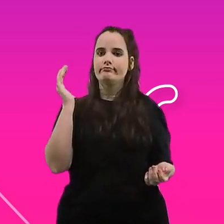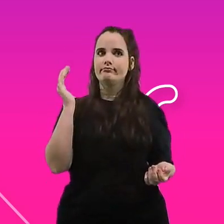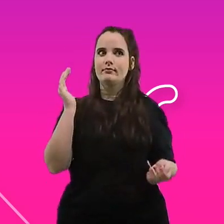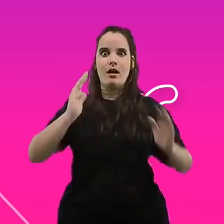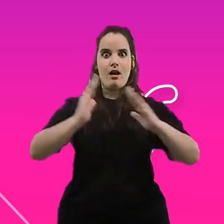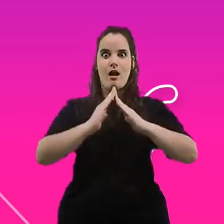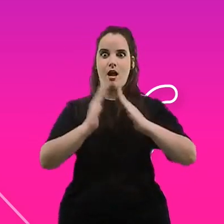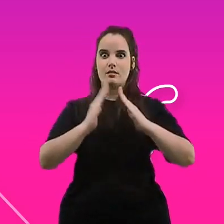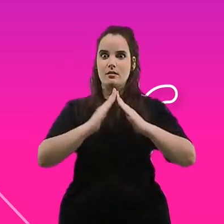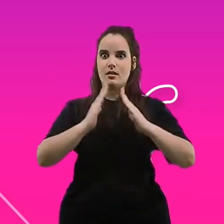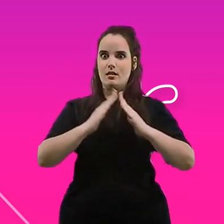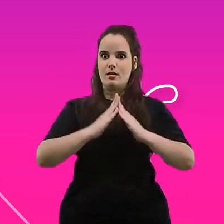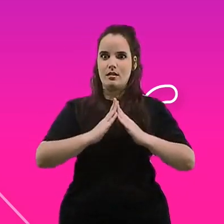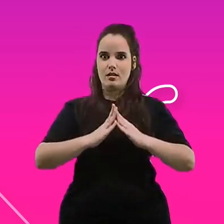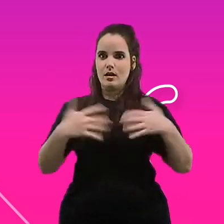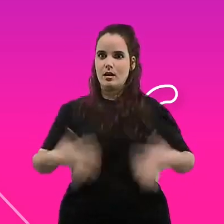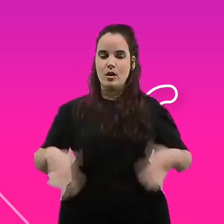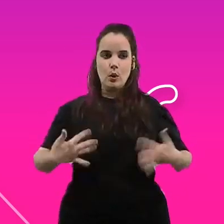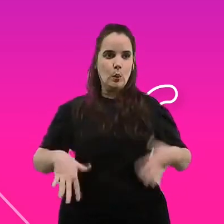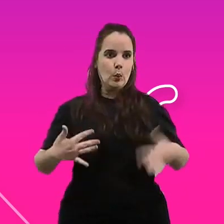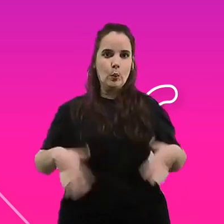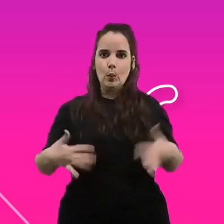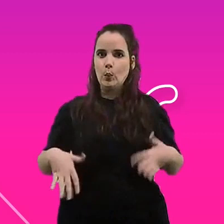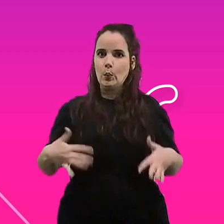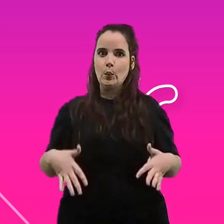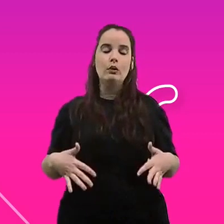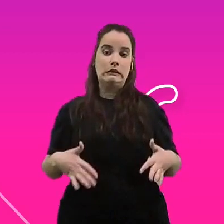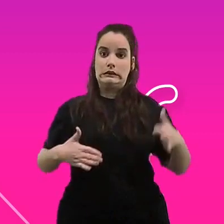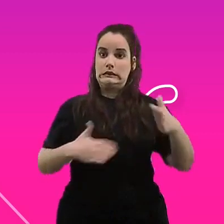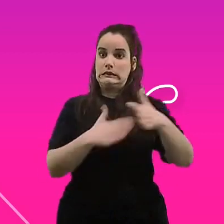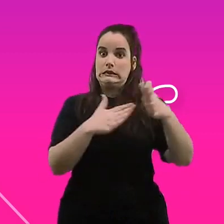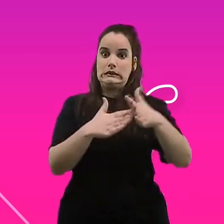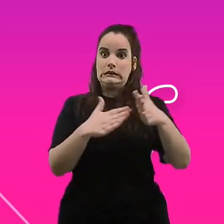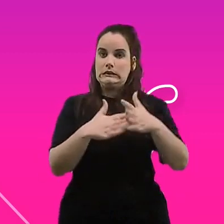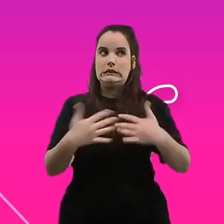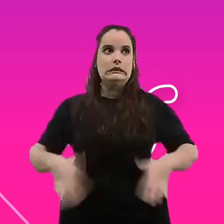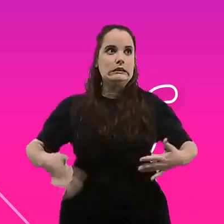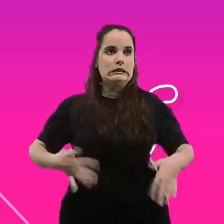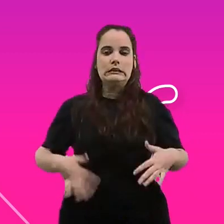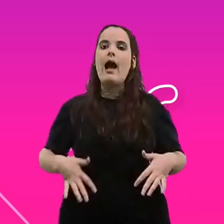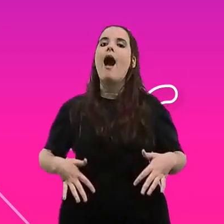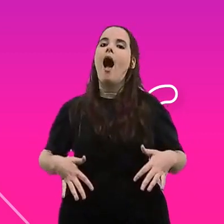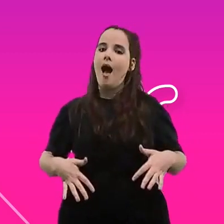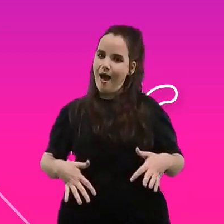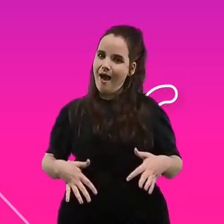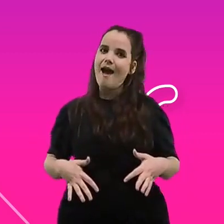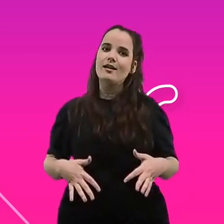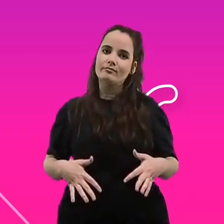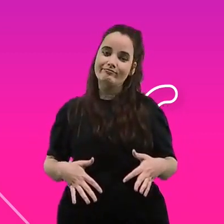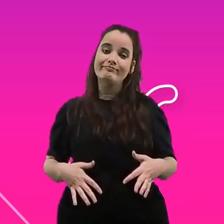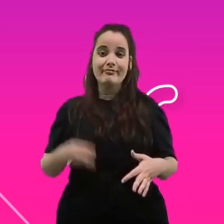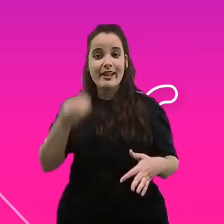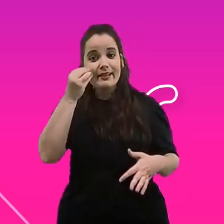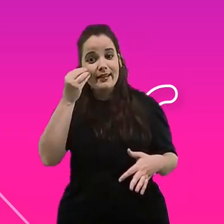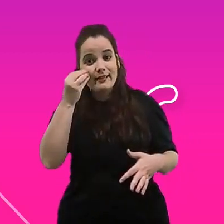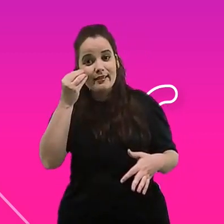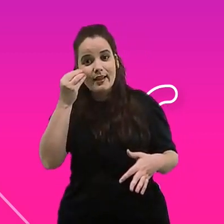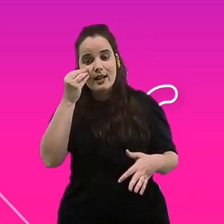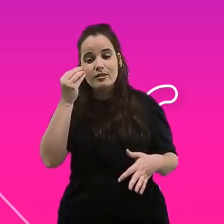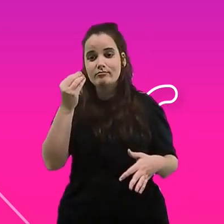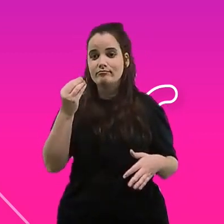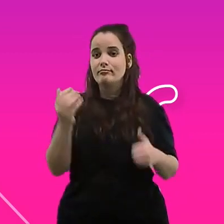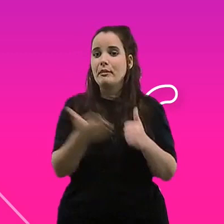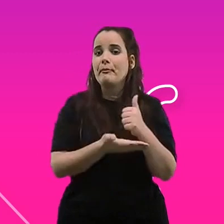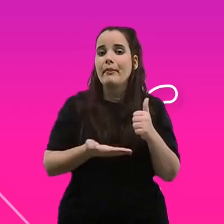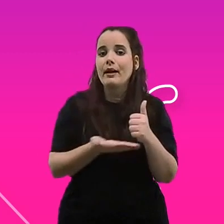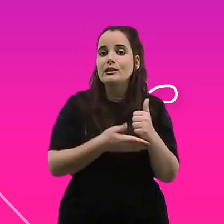com medidas tão fortes, justamente eles buscaram ali, né, uma necessidade muito básica, né? Então,